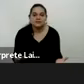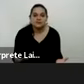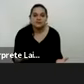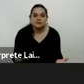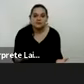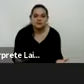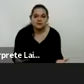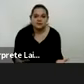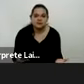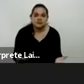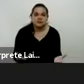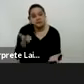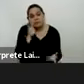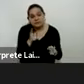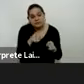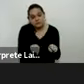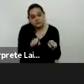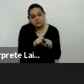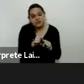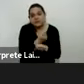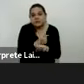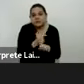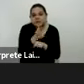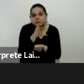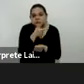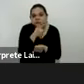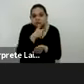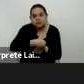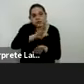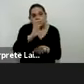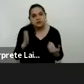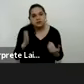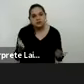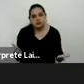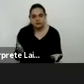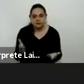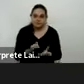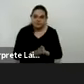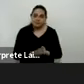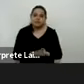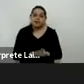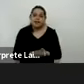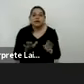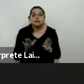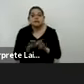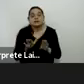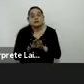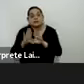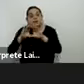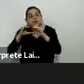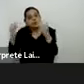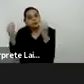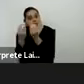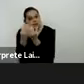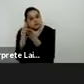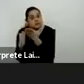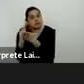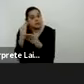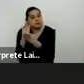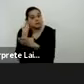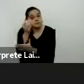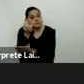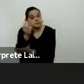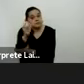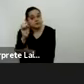efetiva. Levando em conta que o Congresso foi quem aprovou os R$ 600, levando em conta